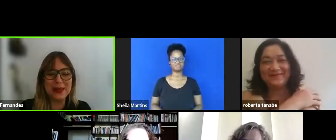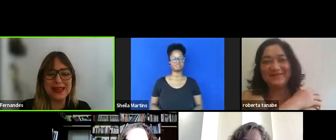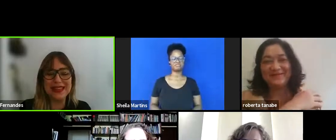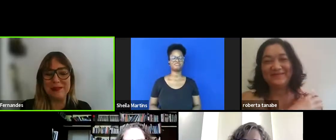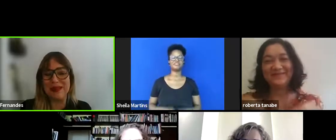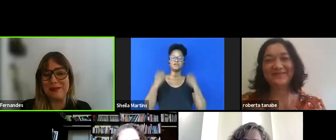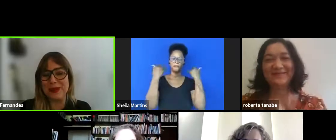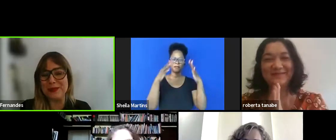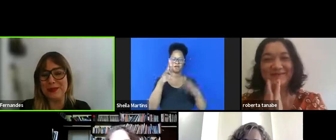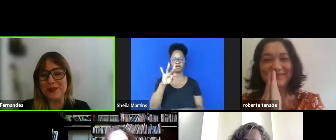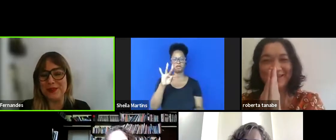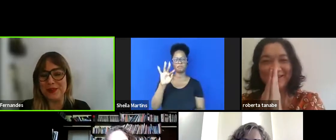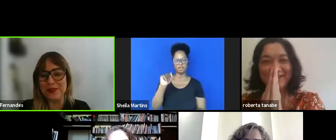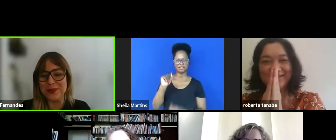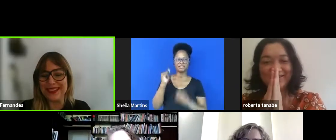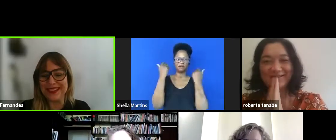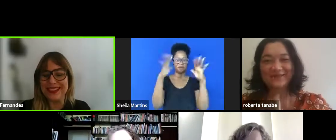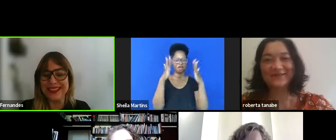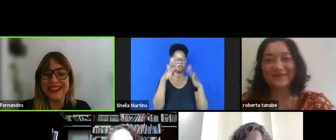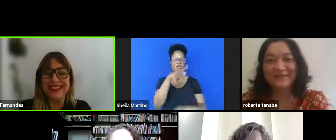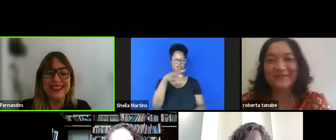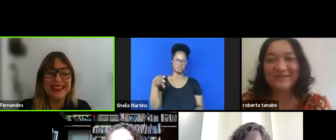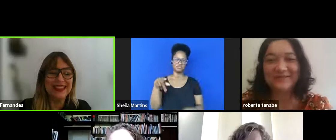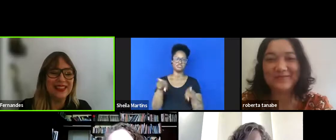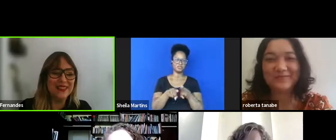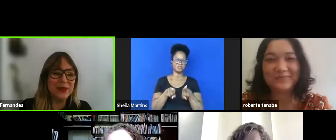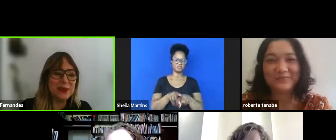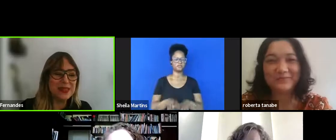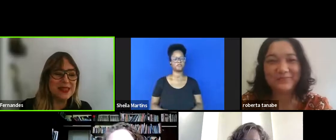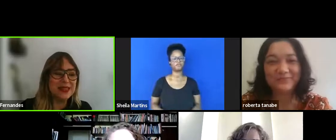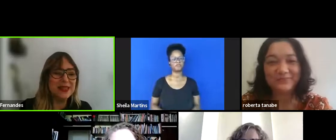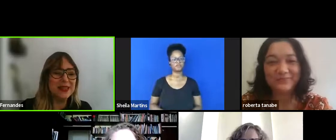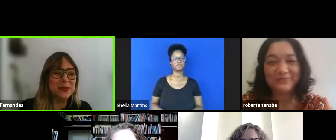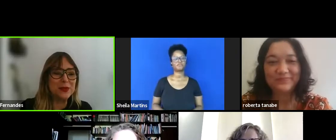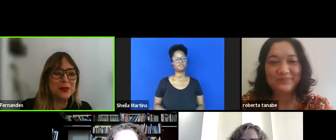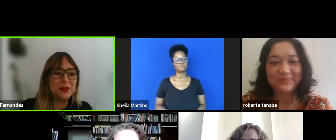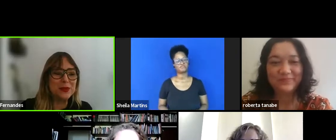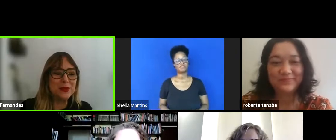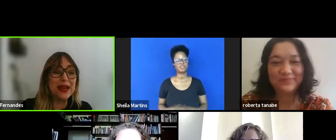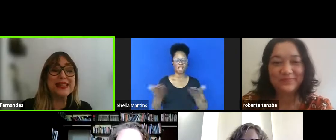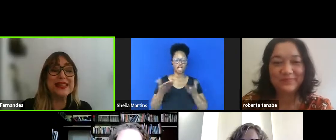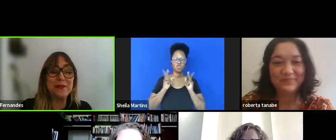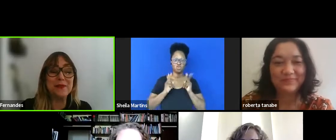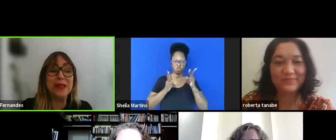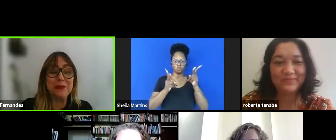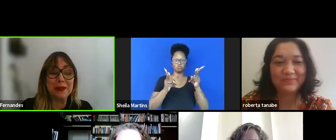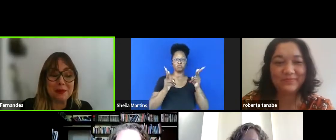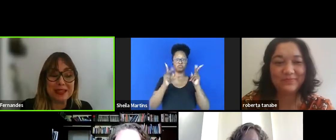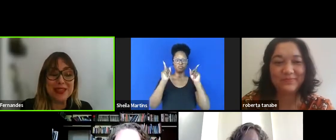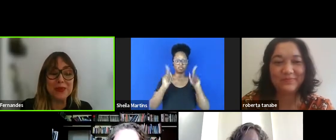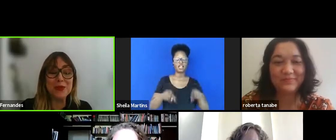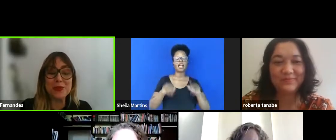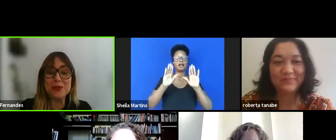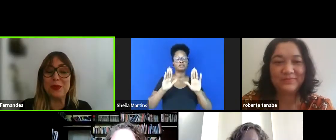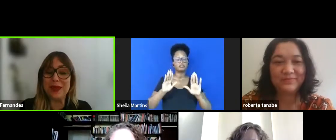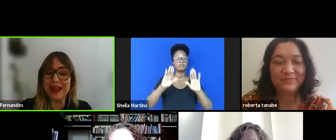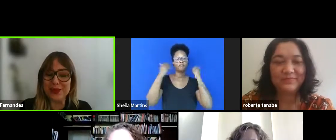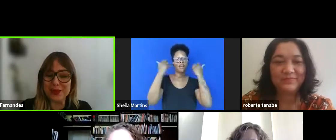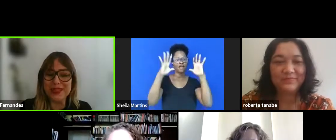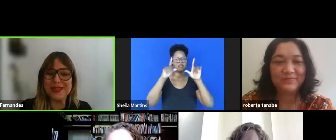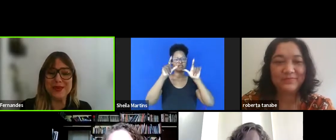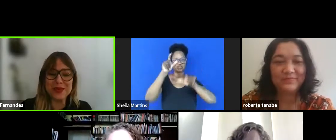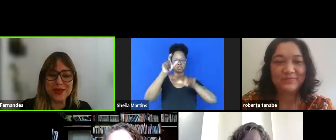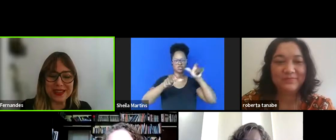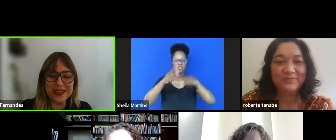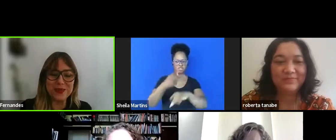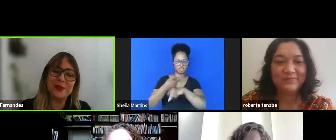Parabéns, Roberta, parabéns, professora. Vamos dando... Ah, sim, parabéns a todos os